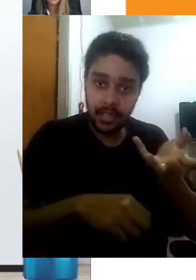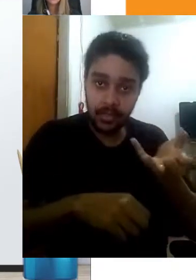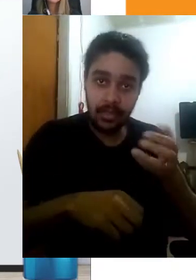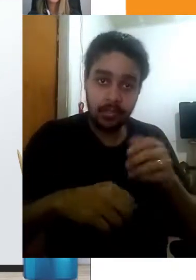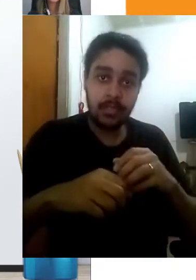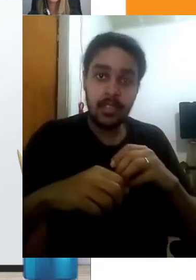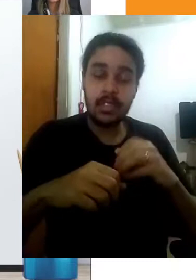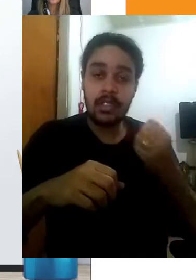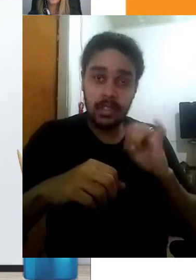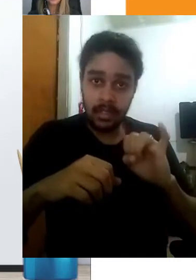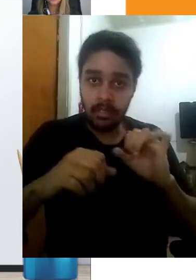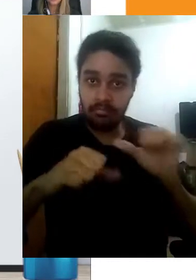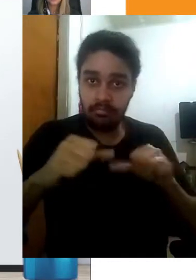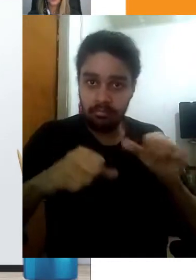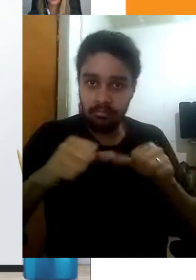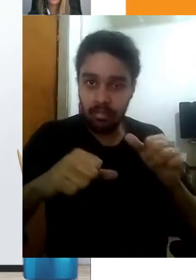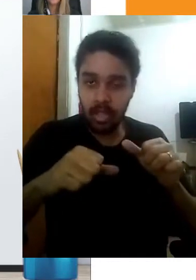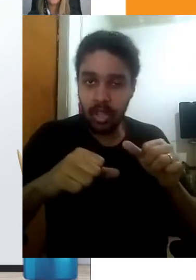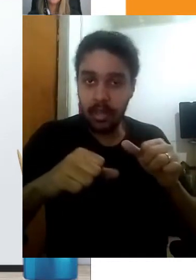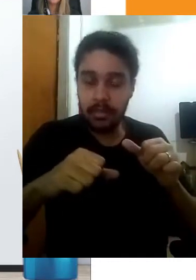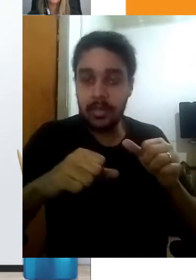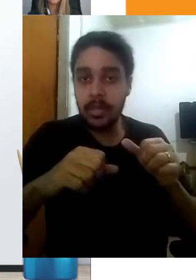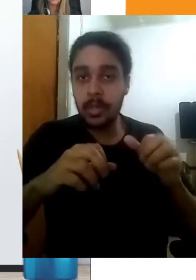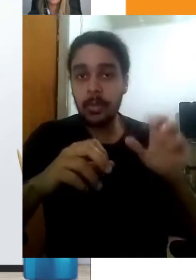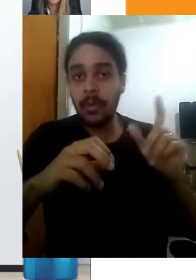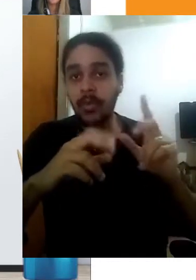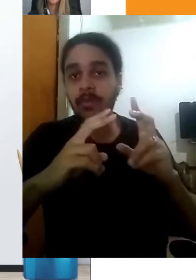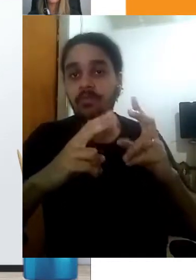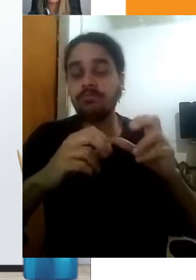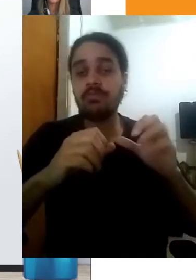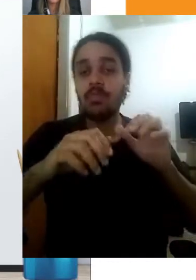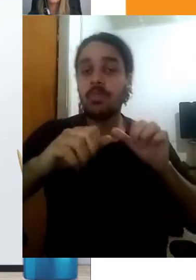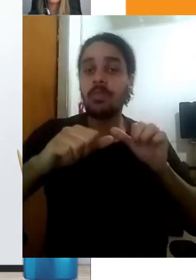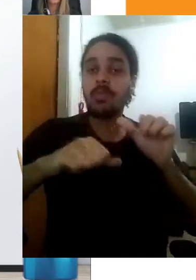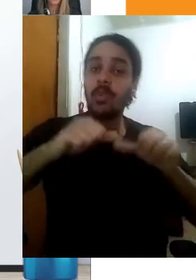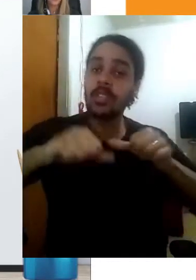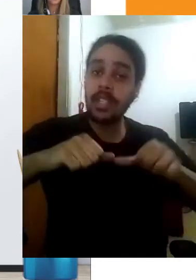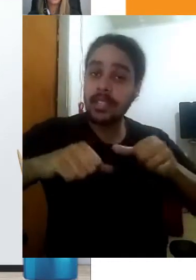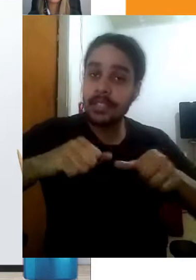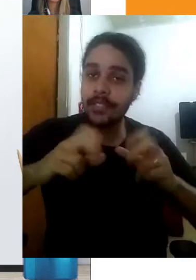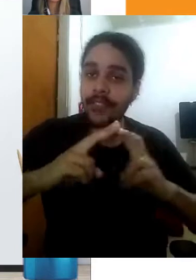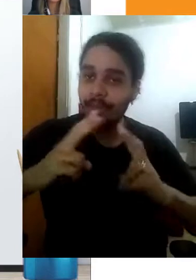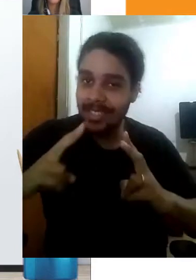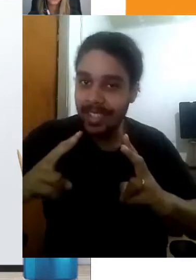dinâmica. Se substituirmos a aceleração por variação da velocidade dividido por variação do